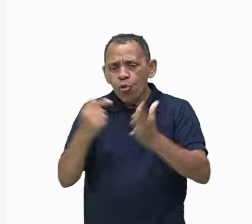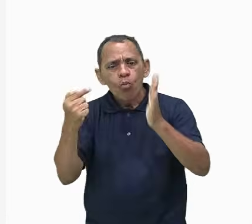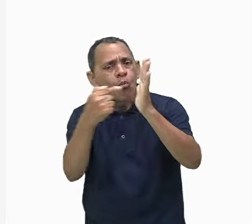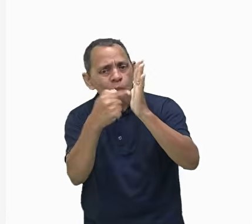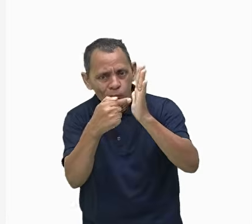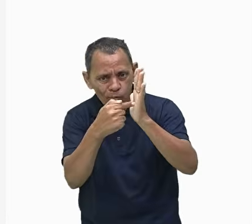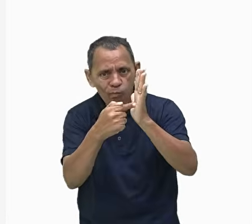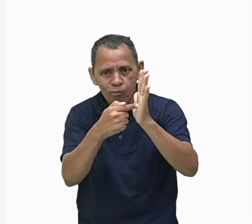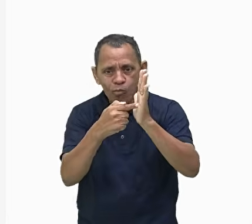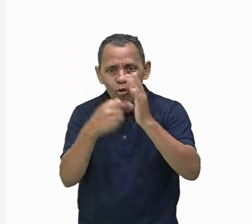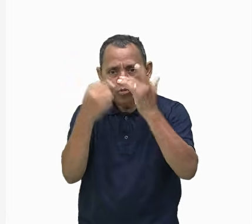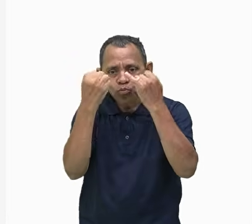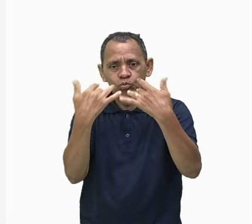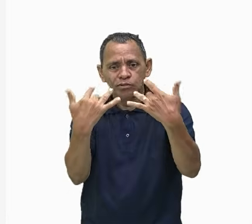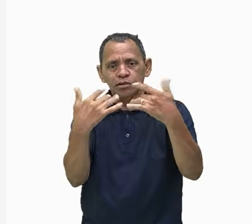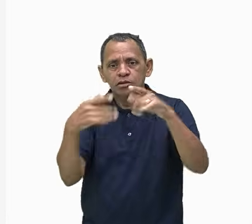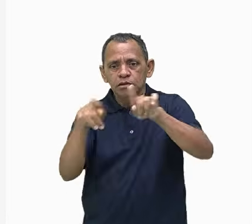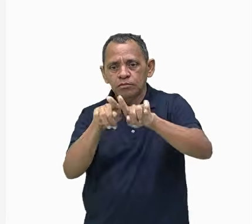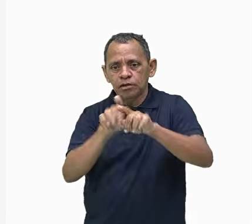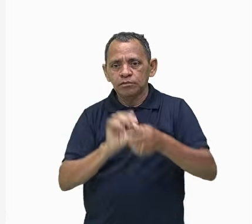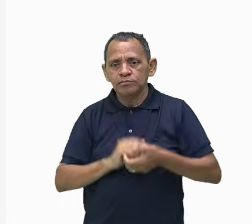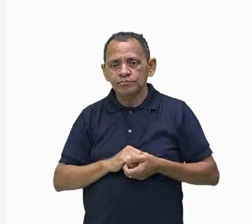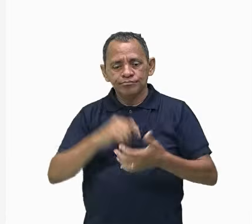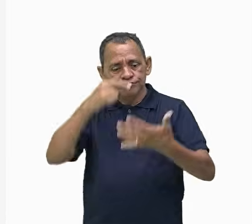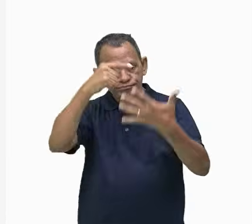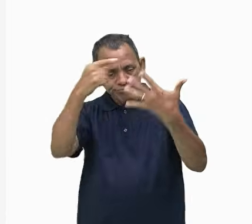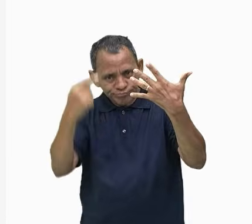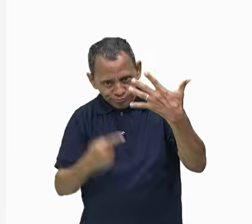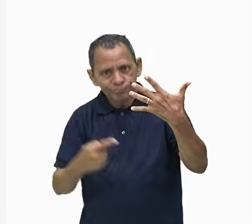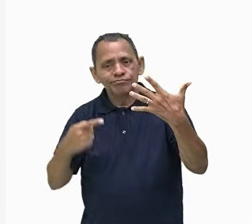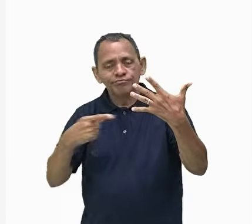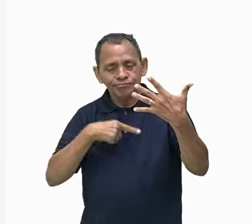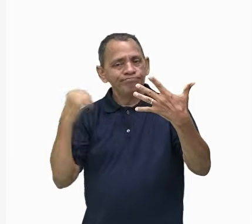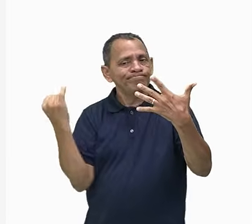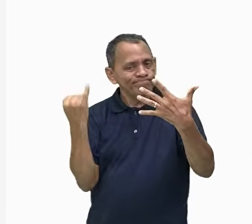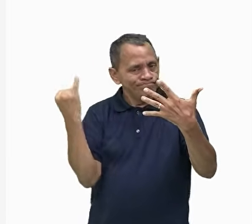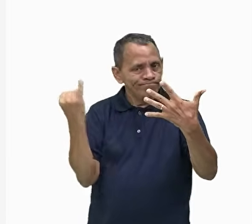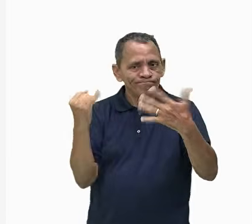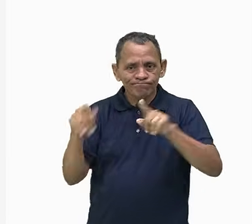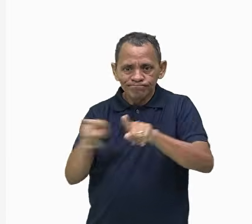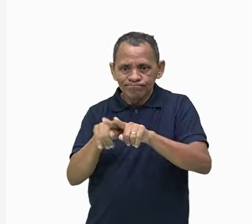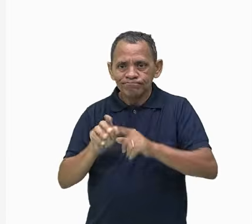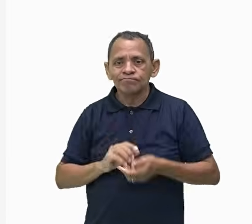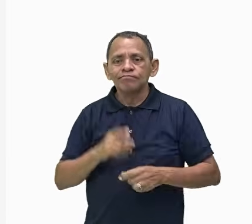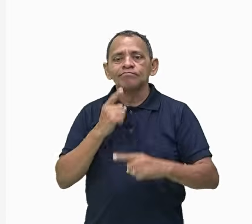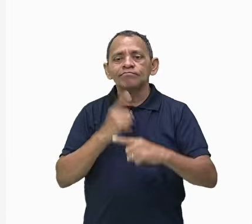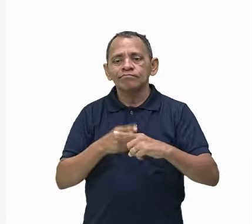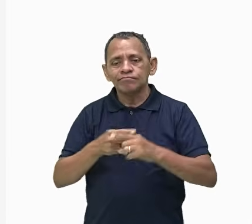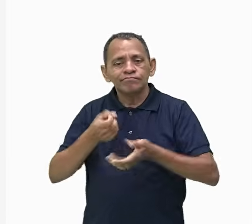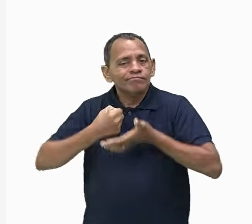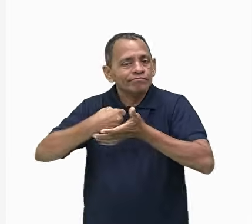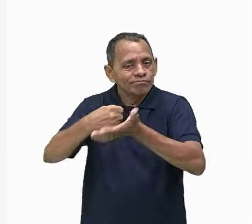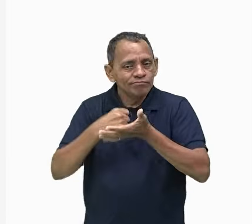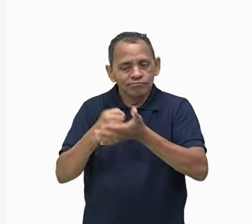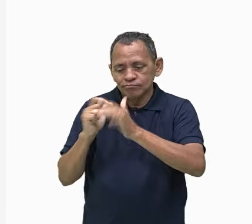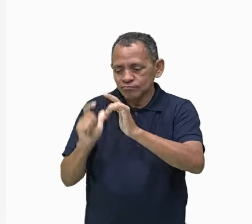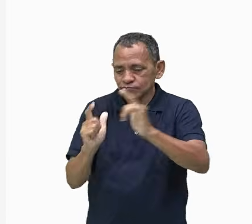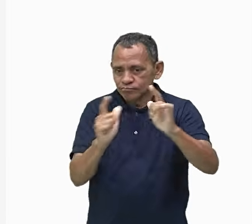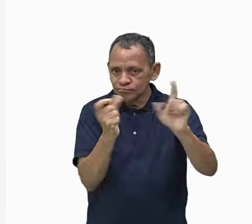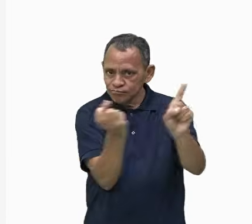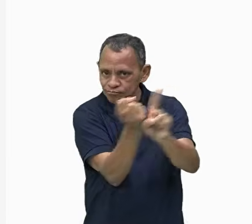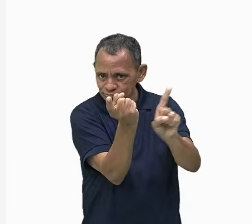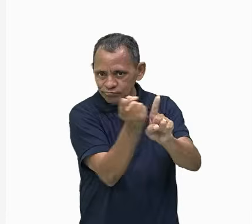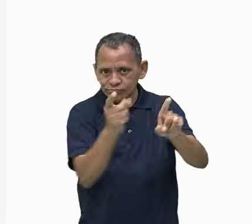chamando a atenção. Então, esses pontos de referência, eles vão ser importantes, porque acabam auxiliando nas